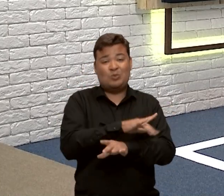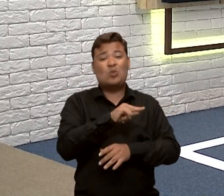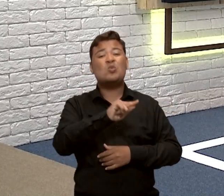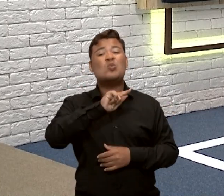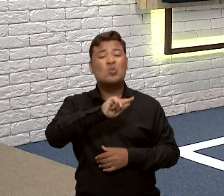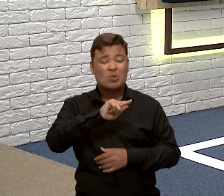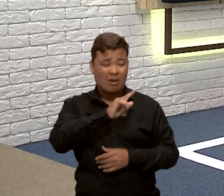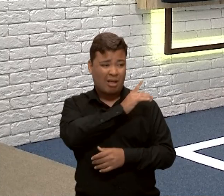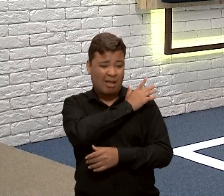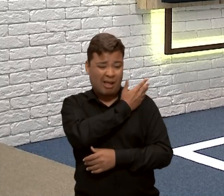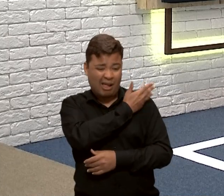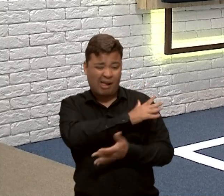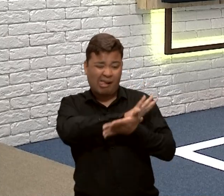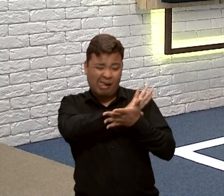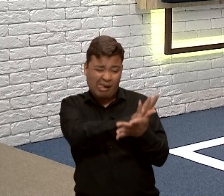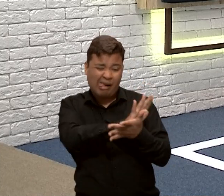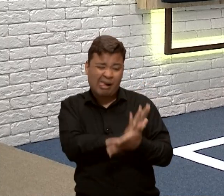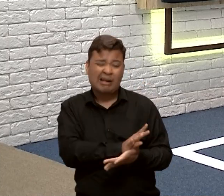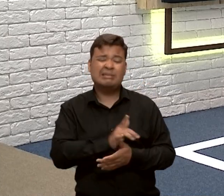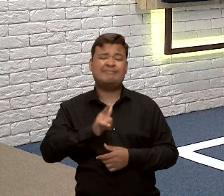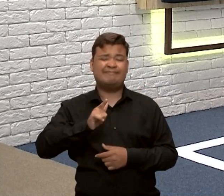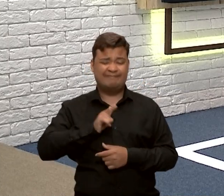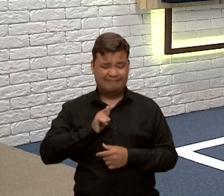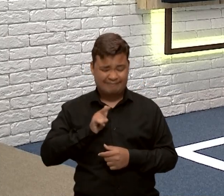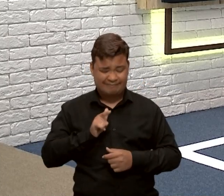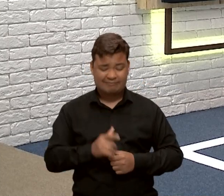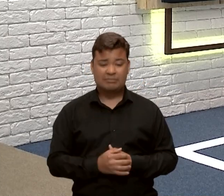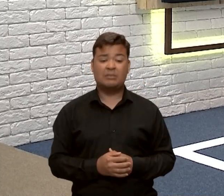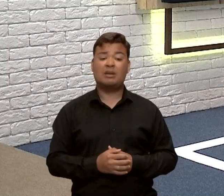enquanto nação, e o capacitismo é um deles, né, professora?